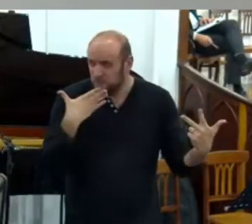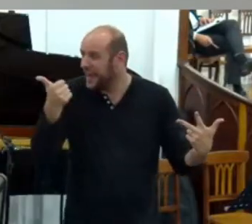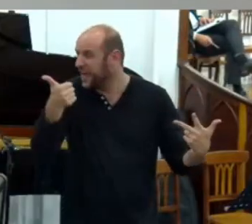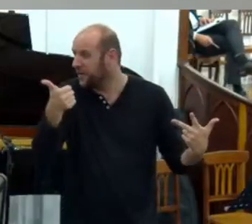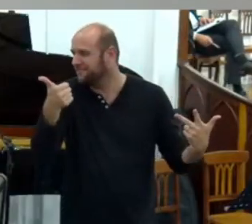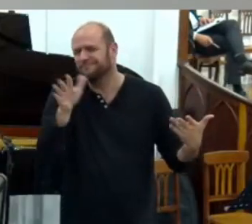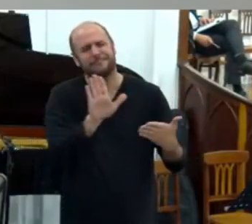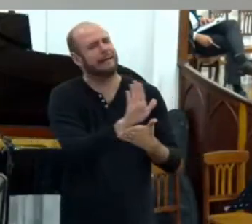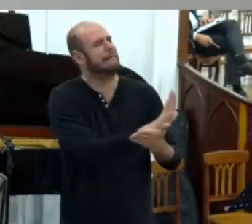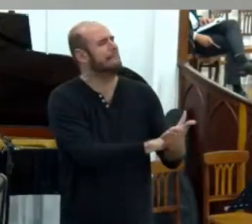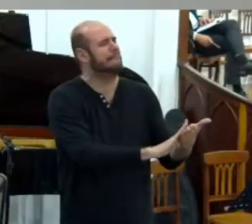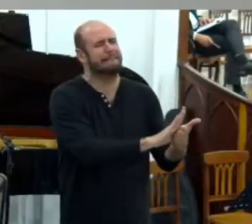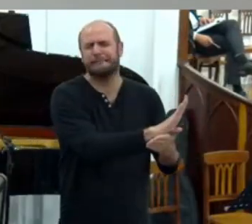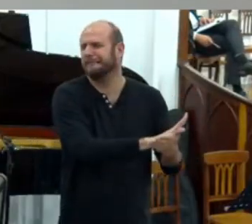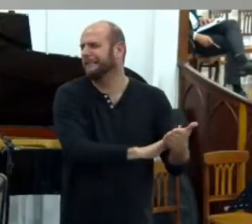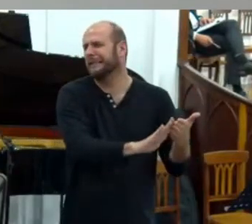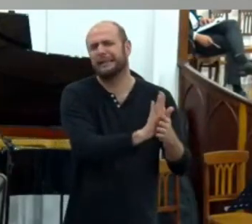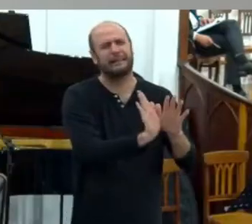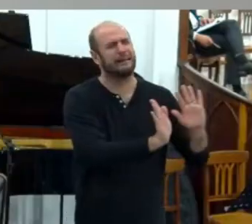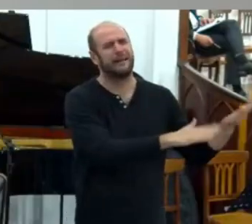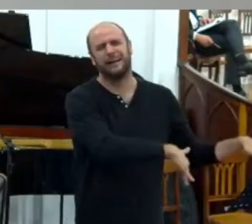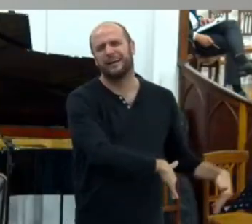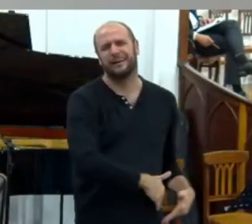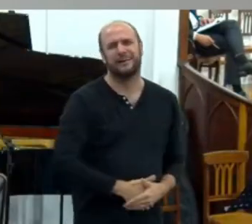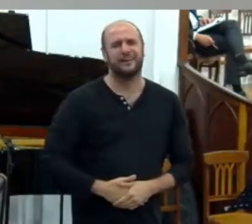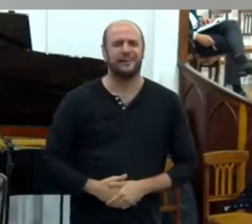Nada é melhor do que isso.